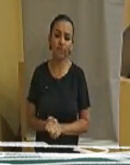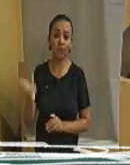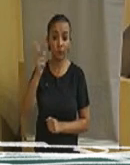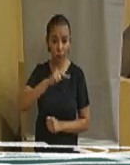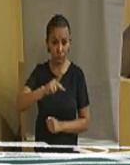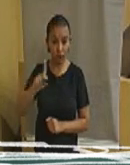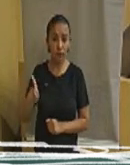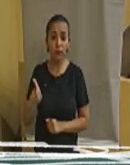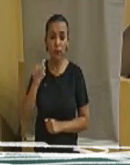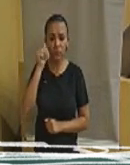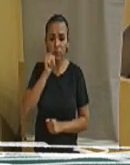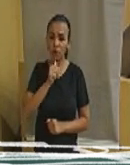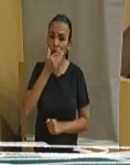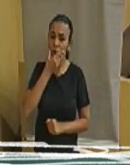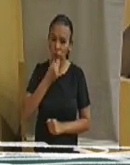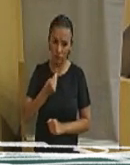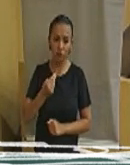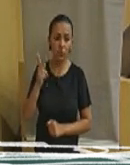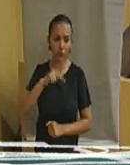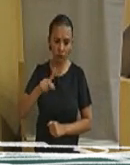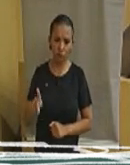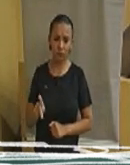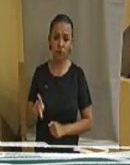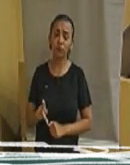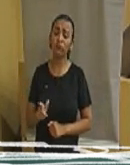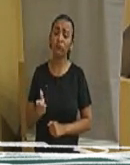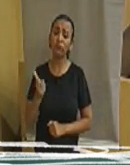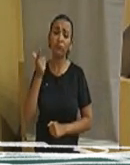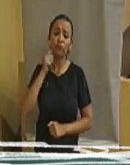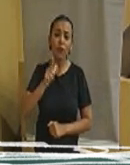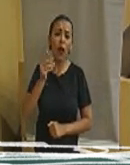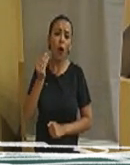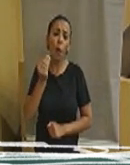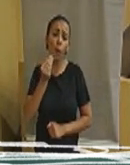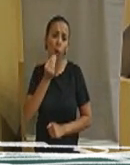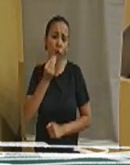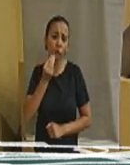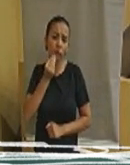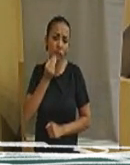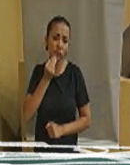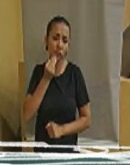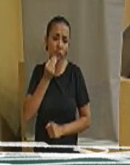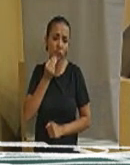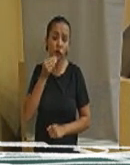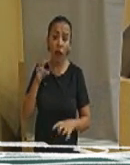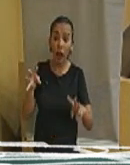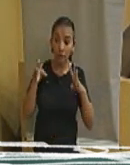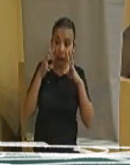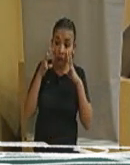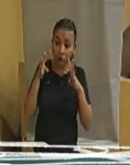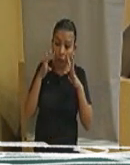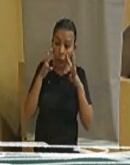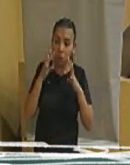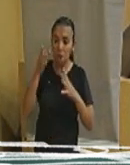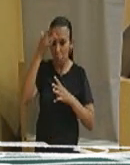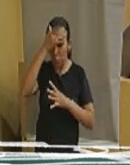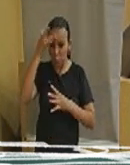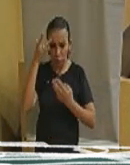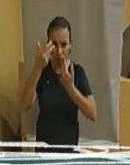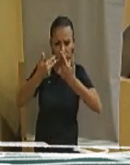professoras, professores. E tivemos a oportunidade de ouvir a todas e todos, durante esse período,